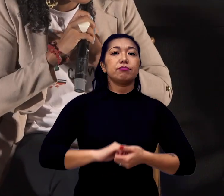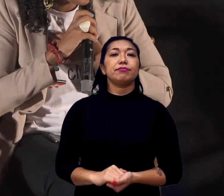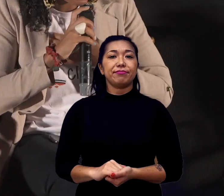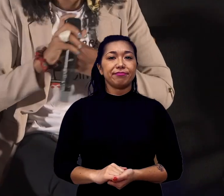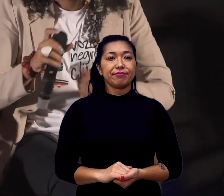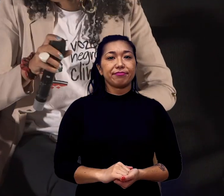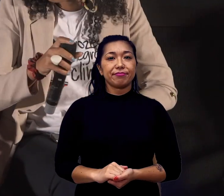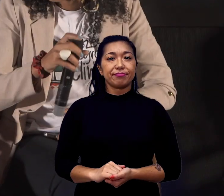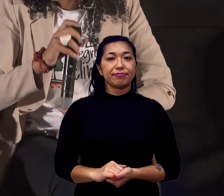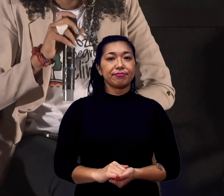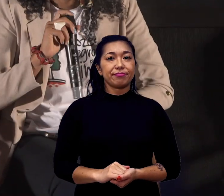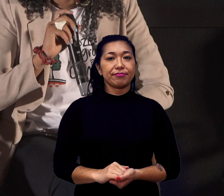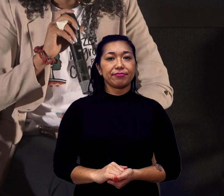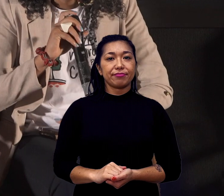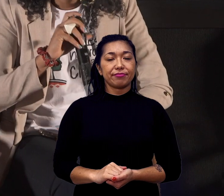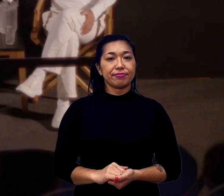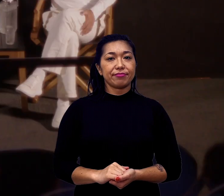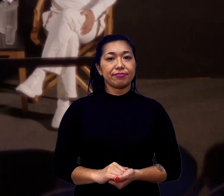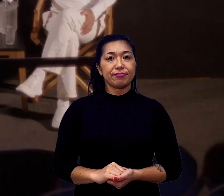concentradíssimos vendo o filme?